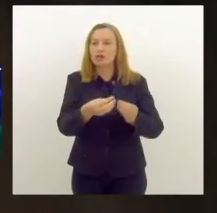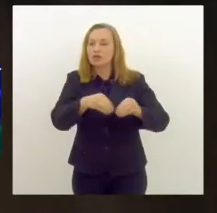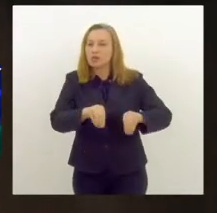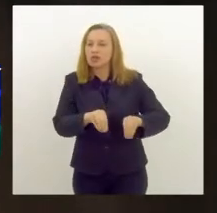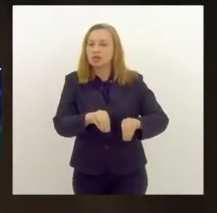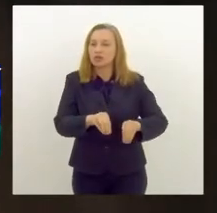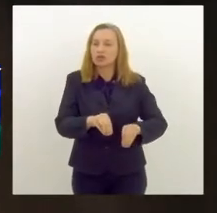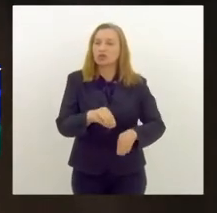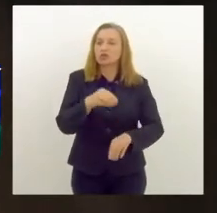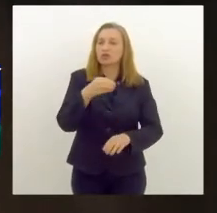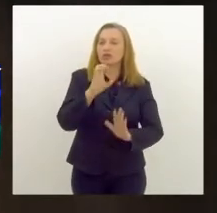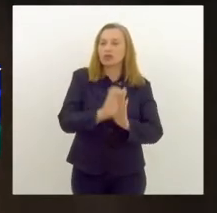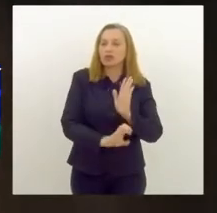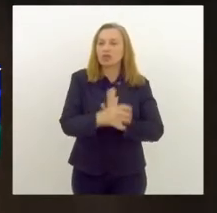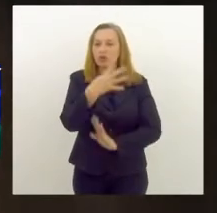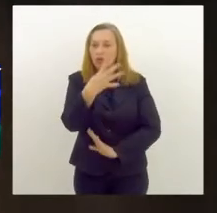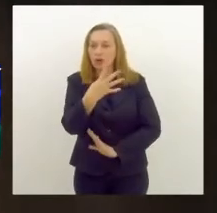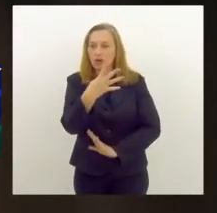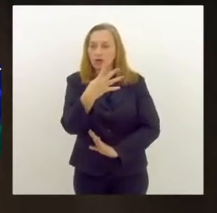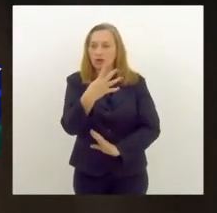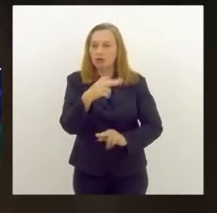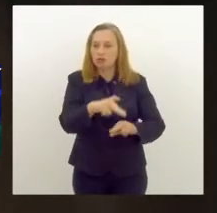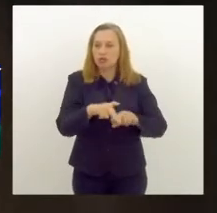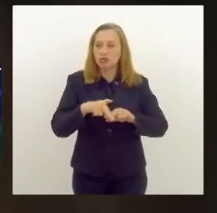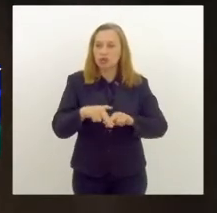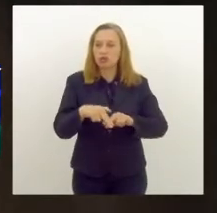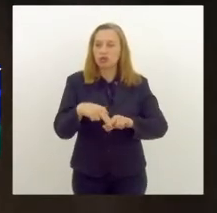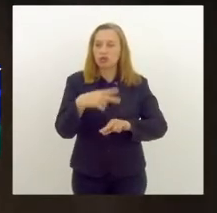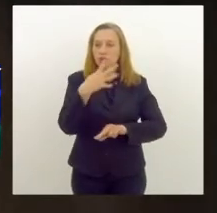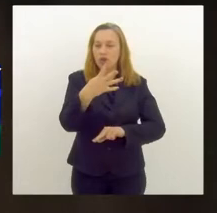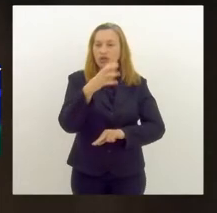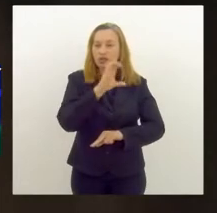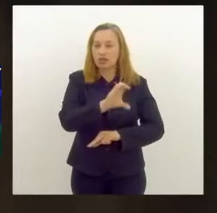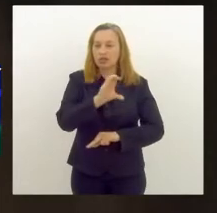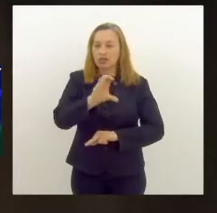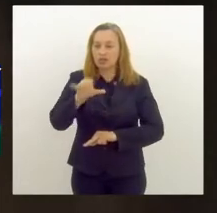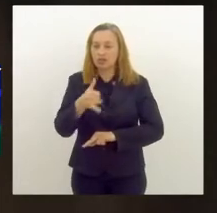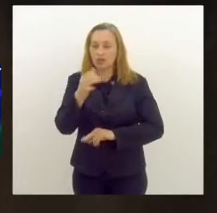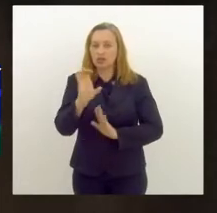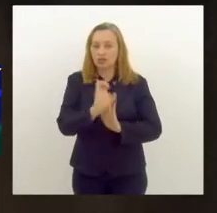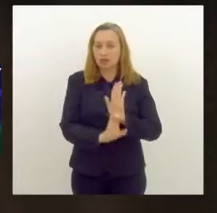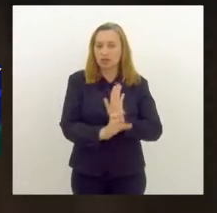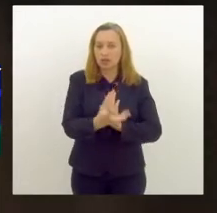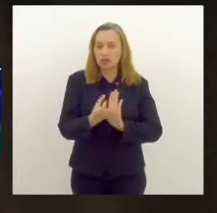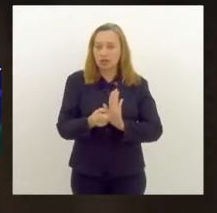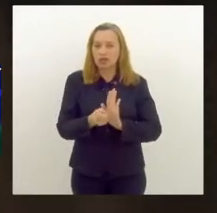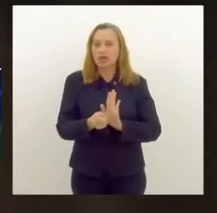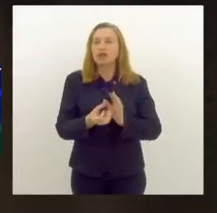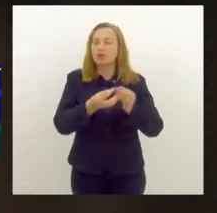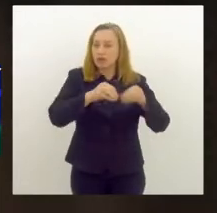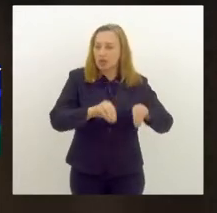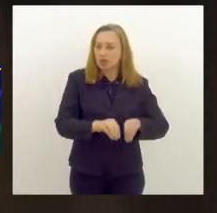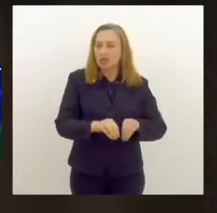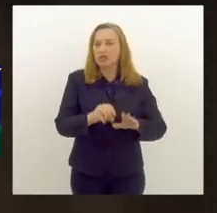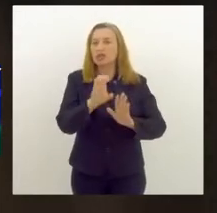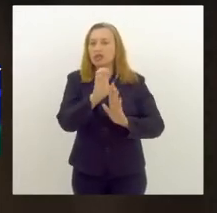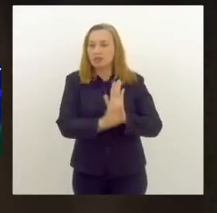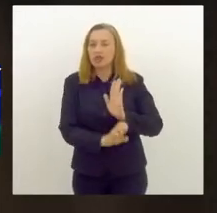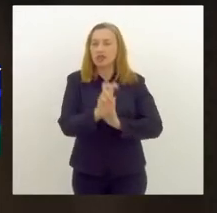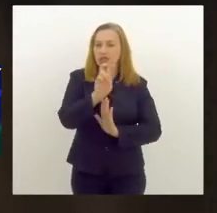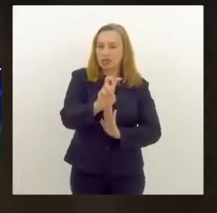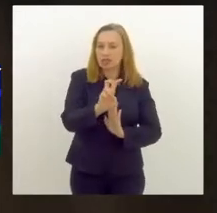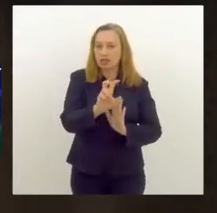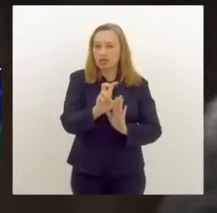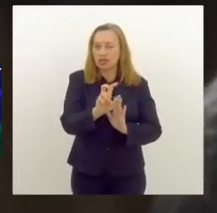prejudicada a emenda 4 pela emenda 4 da CCJ, prejudicada a emenda 5